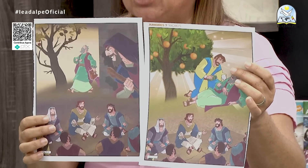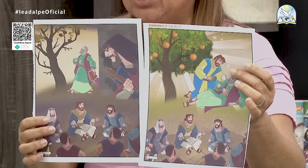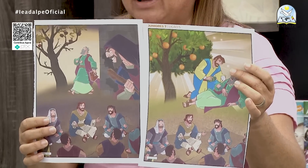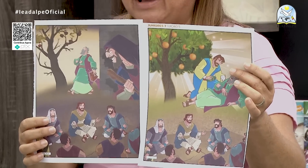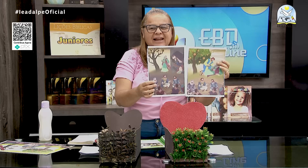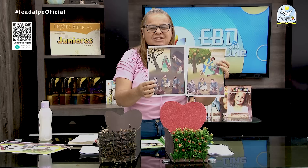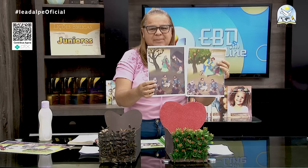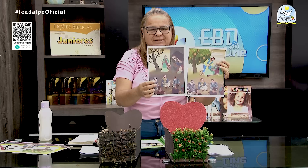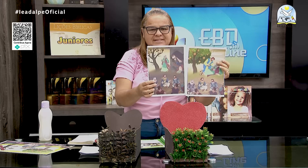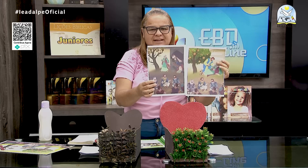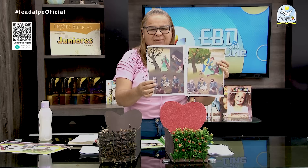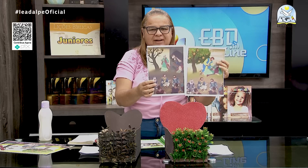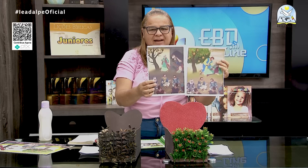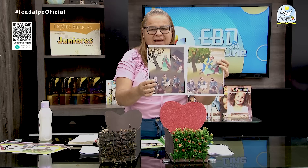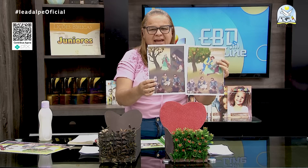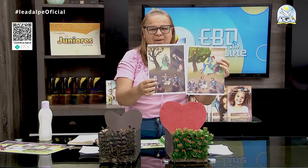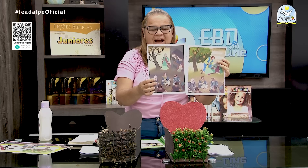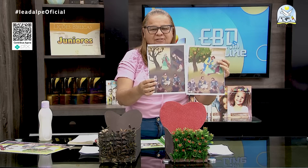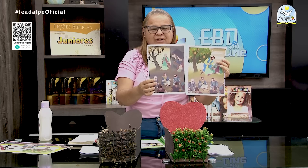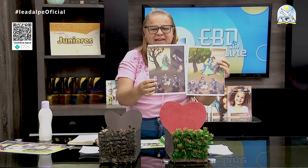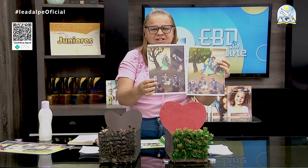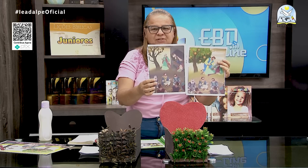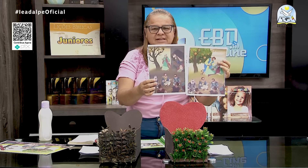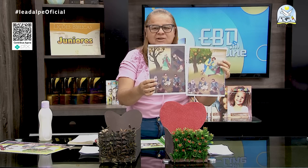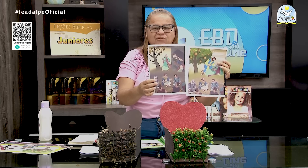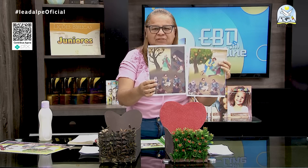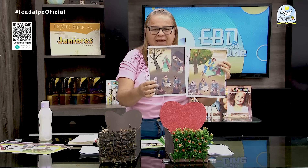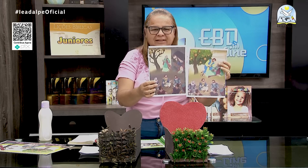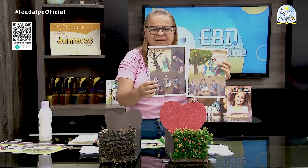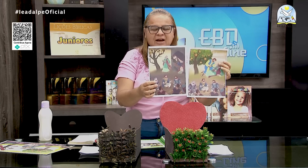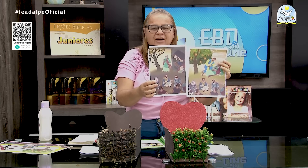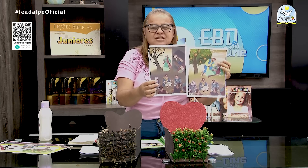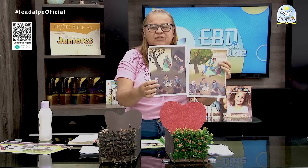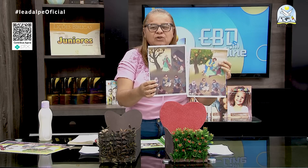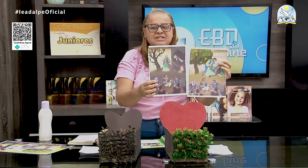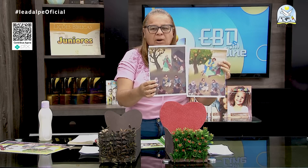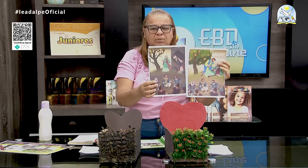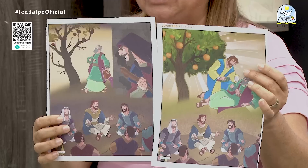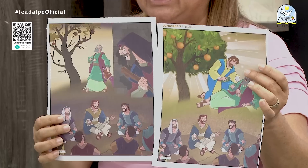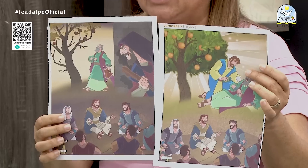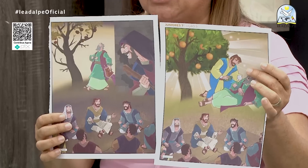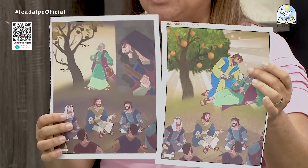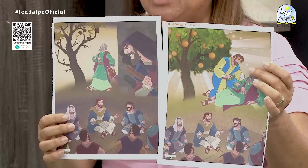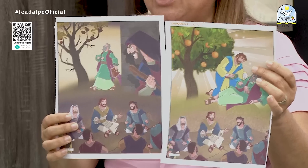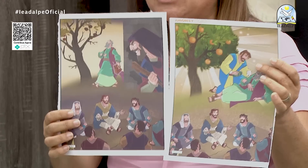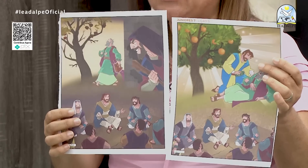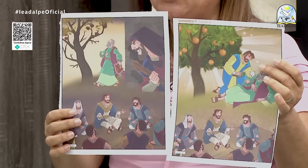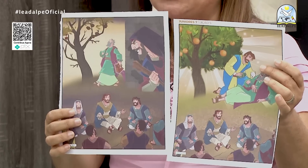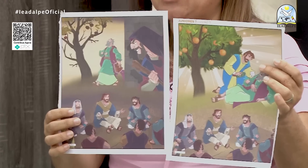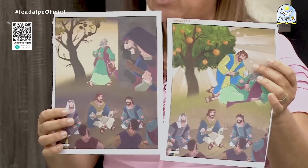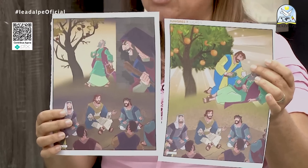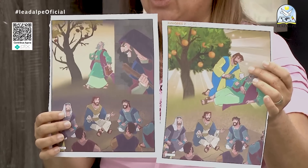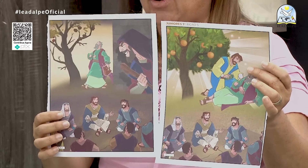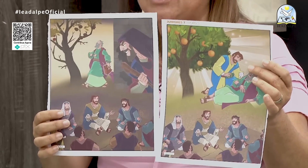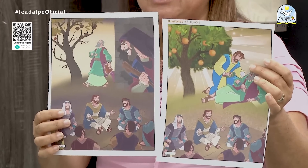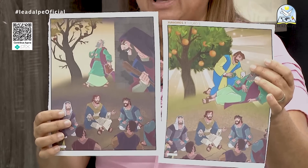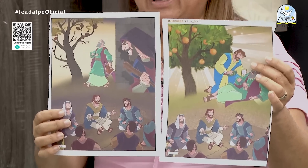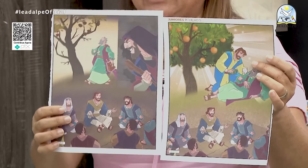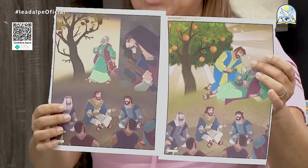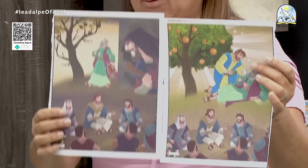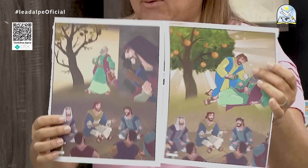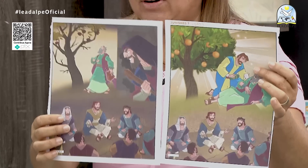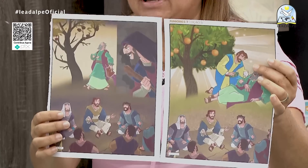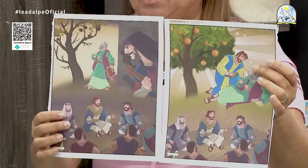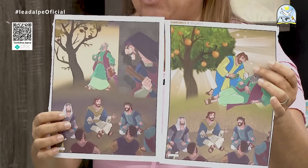Bom Fruto ela chama atenção é uma árvore que as folhas são verdes os frutos são bonitos os frutos são gostosos